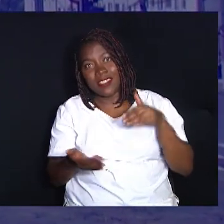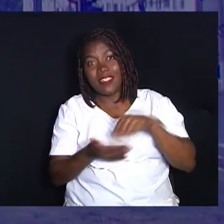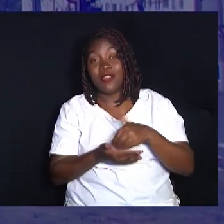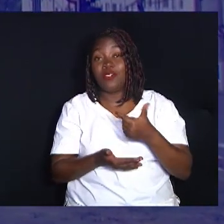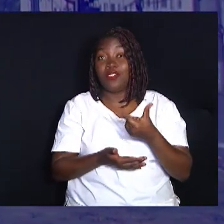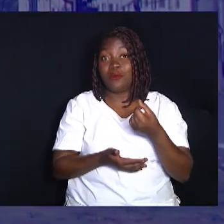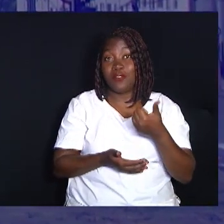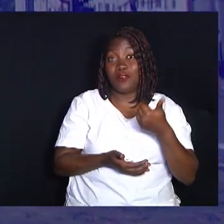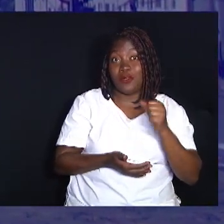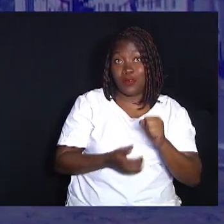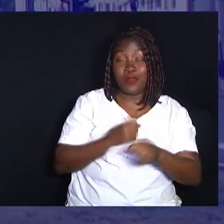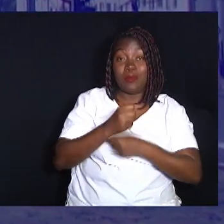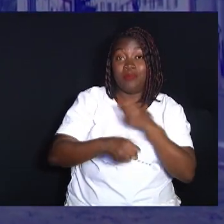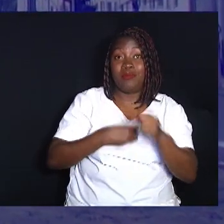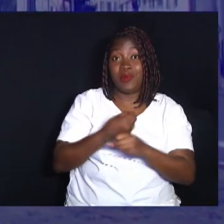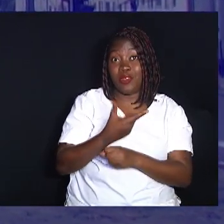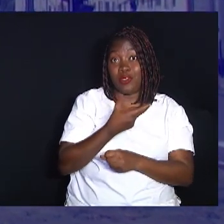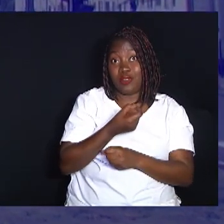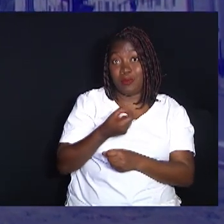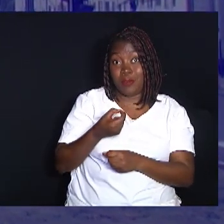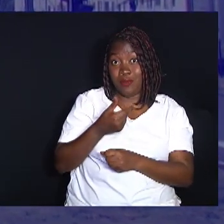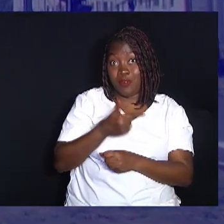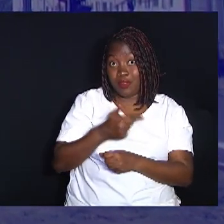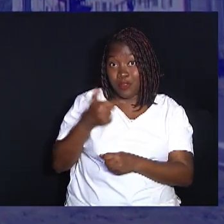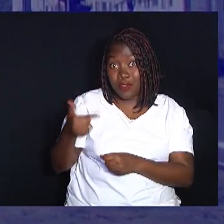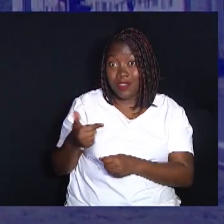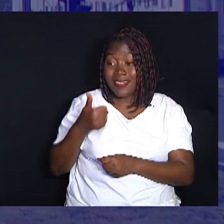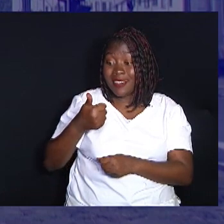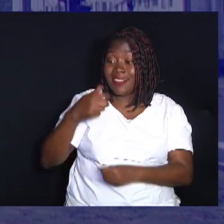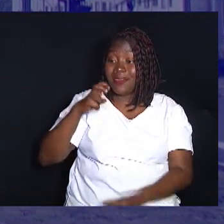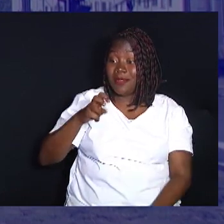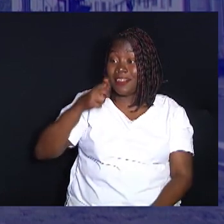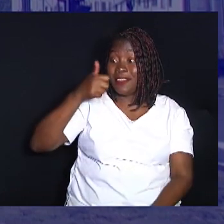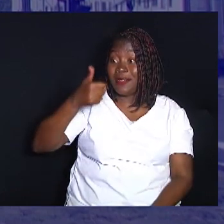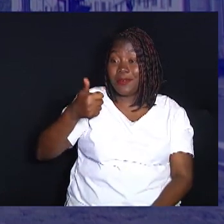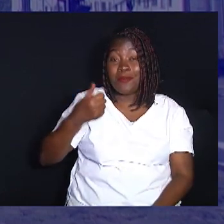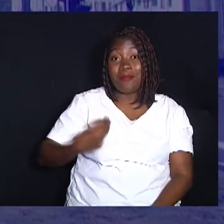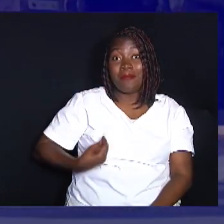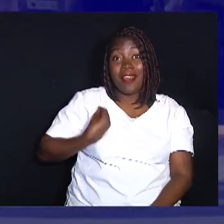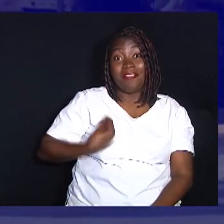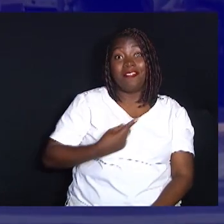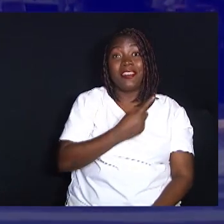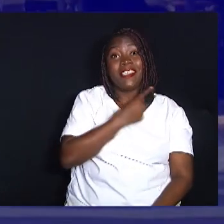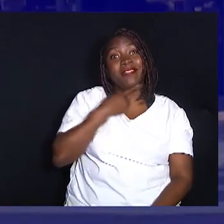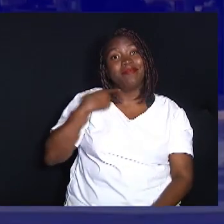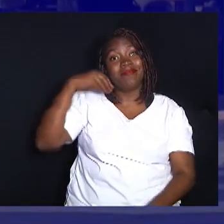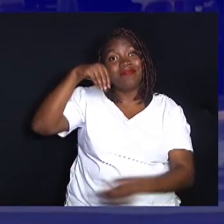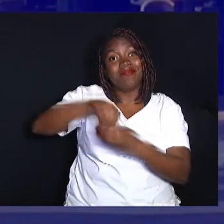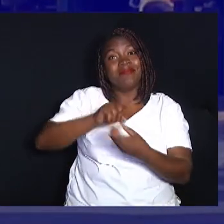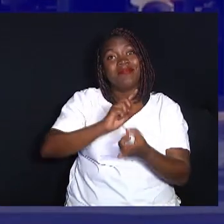2022, 151 vidas foram perdidas no trânsito de Campinas.